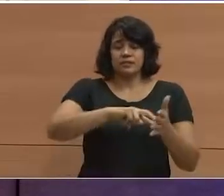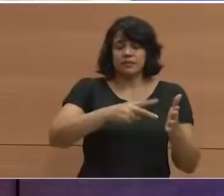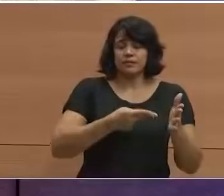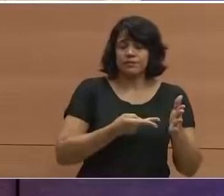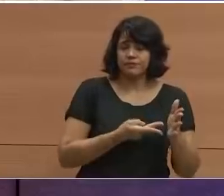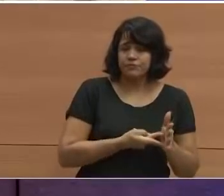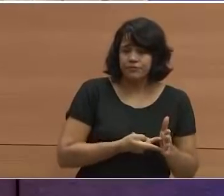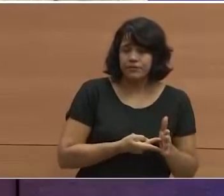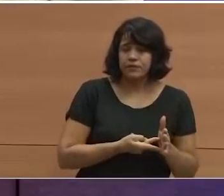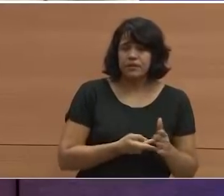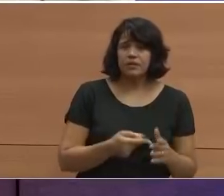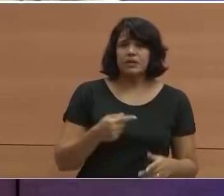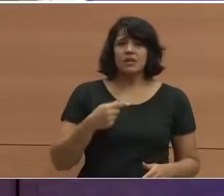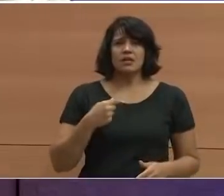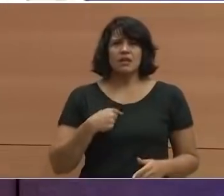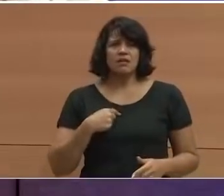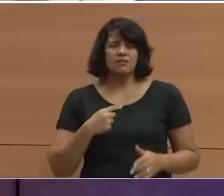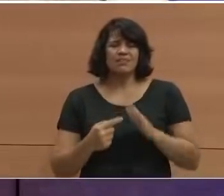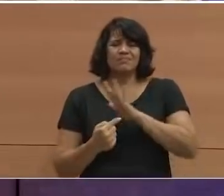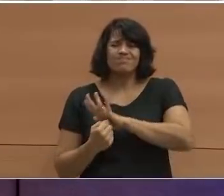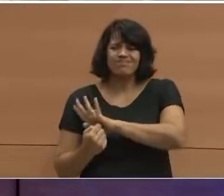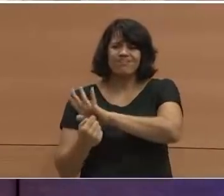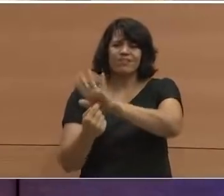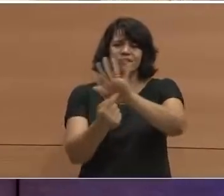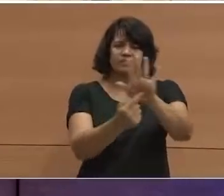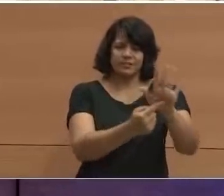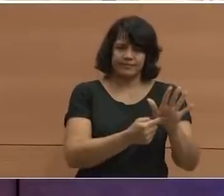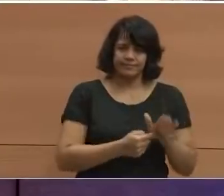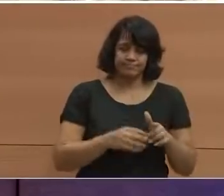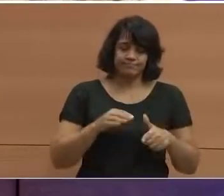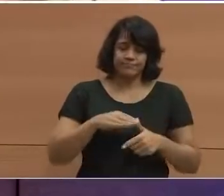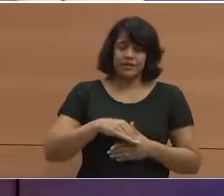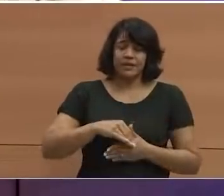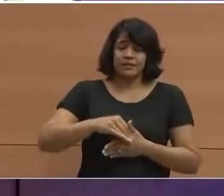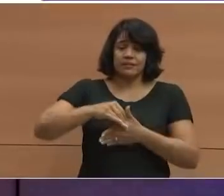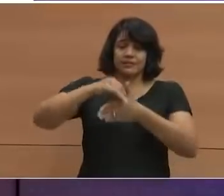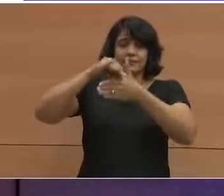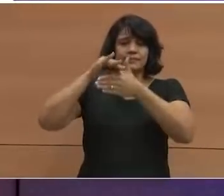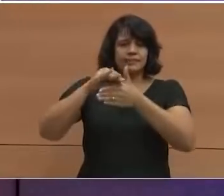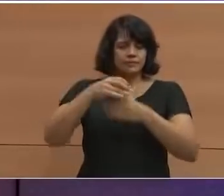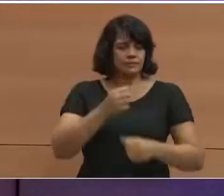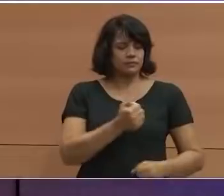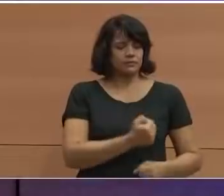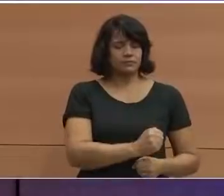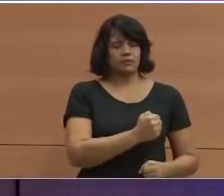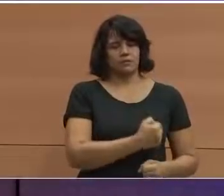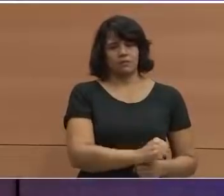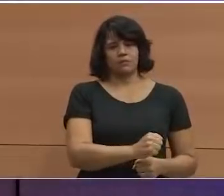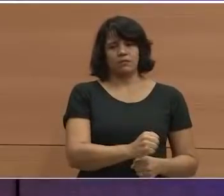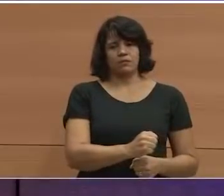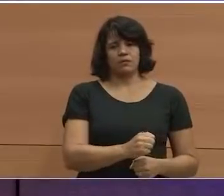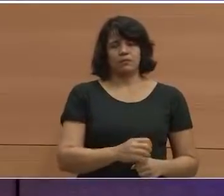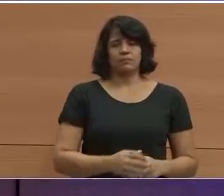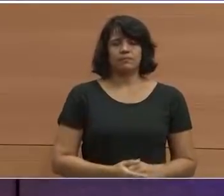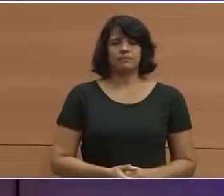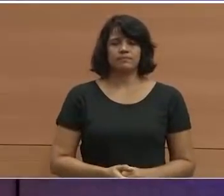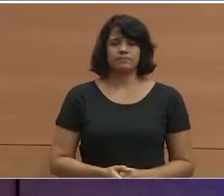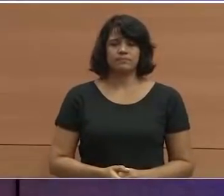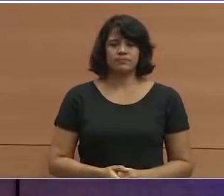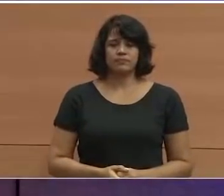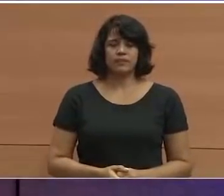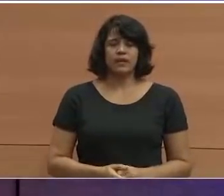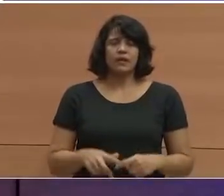questão à tona, essa questão da liderança da obra, essa questão, né, que o Senhor me deu